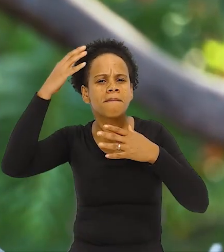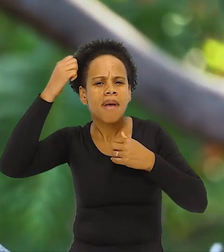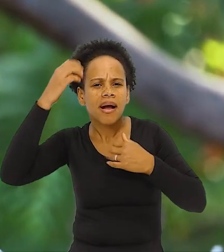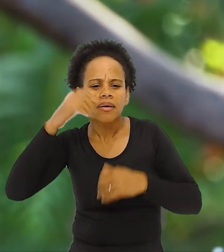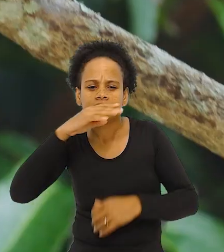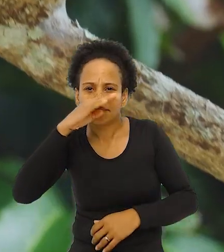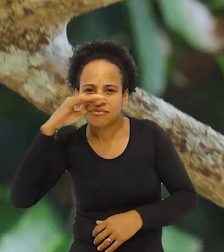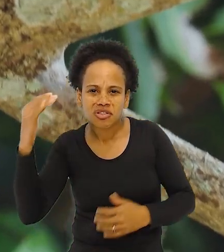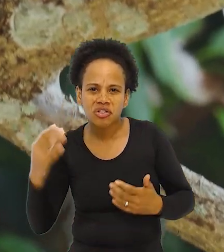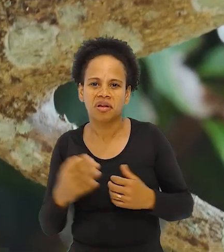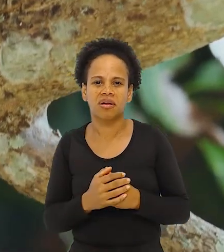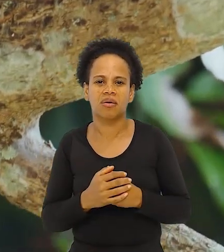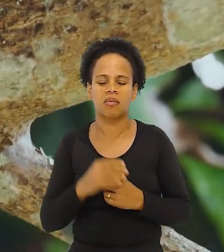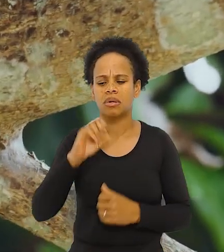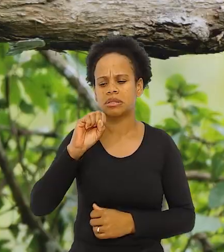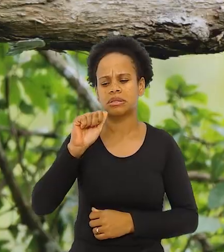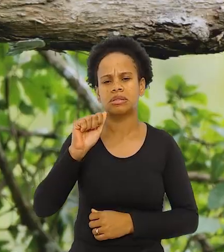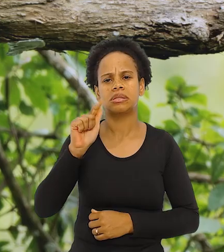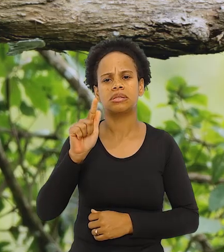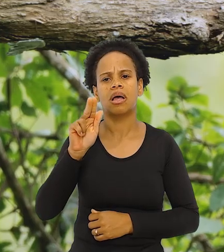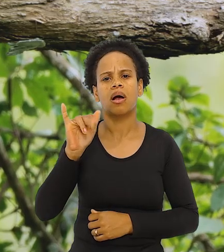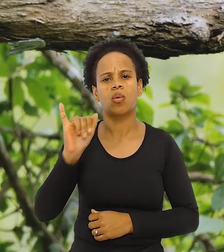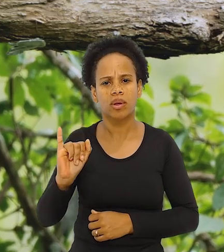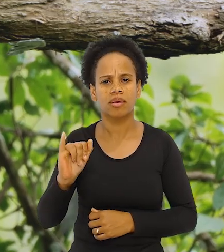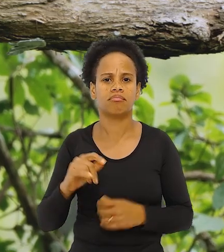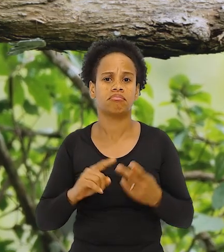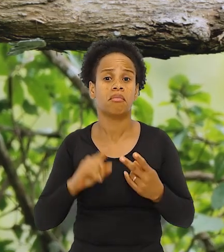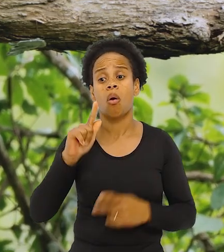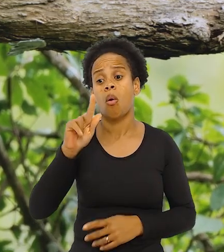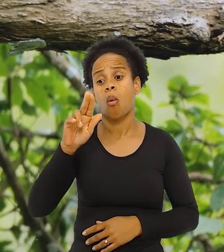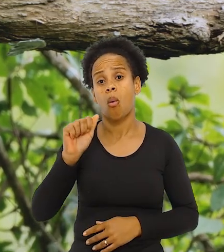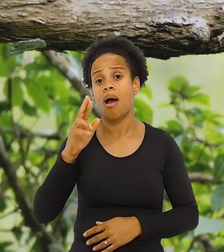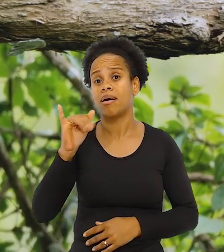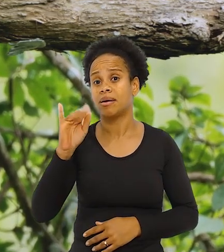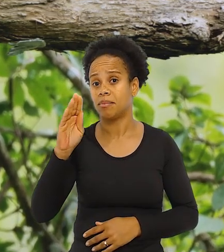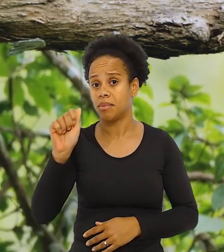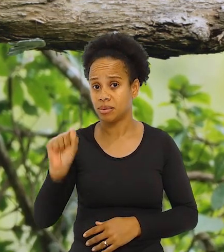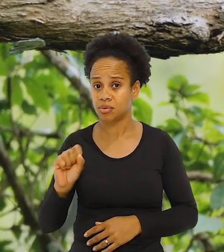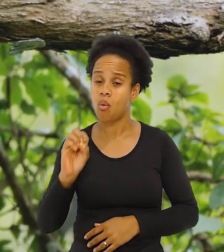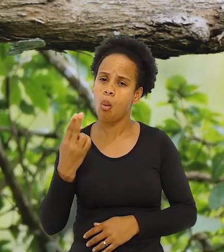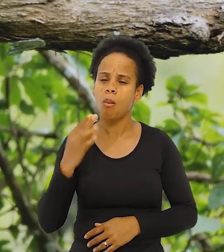cheiro, saguis, guaribas ou bugios.